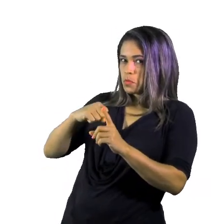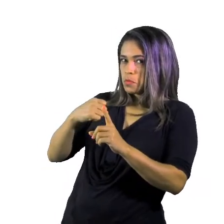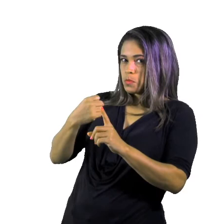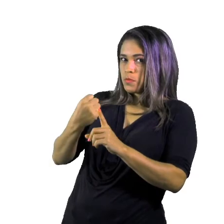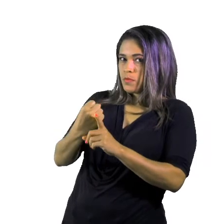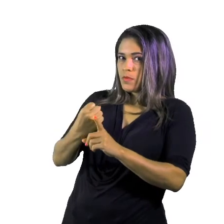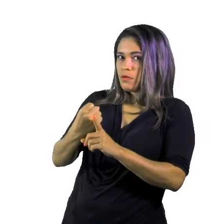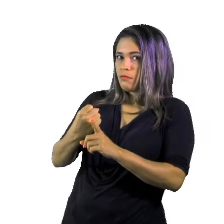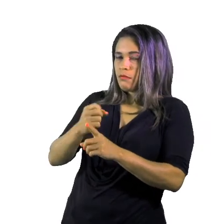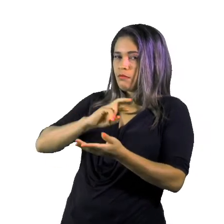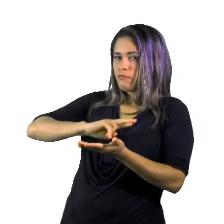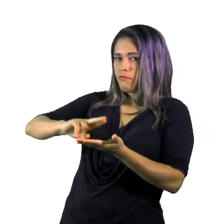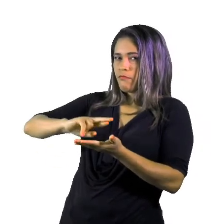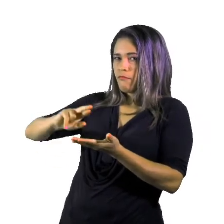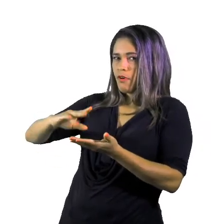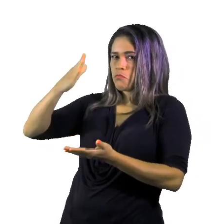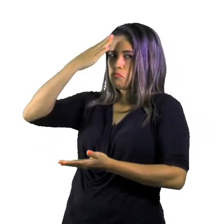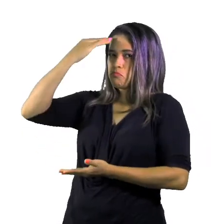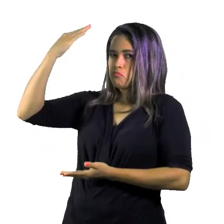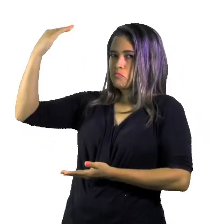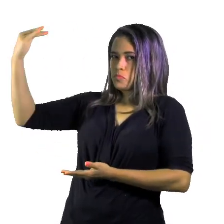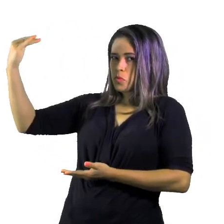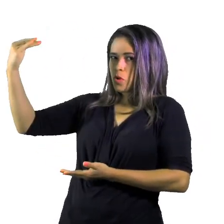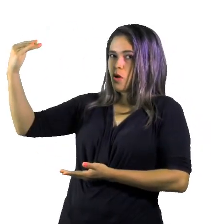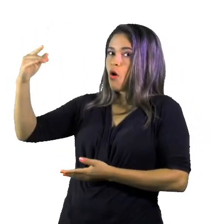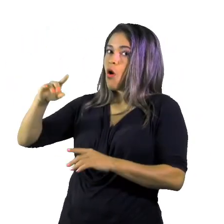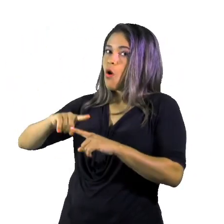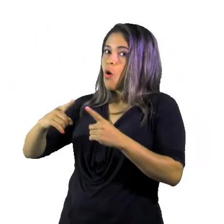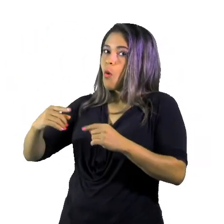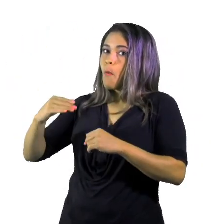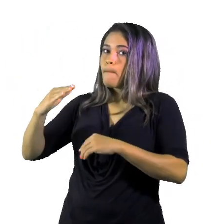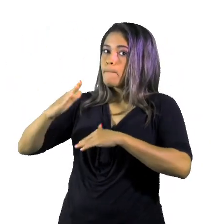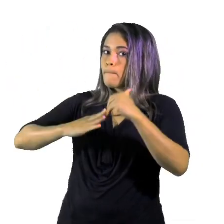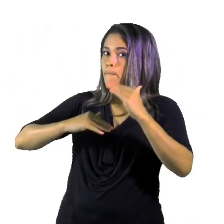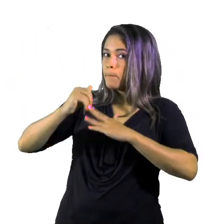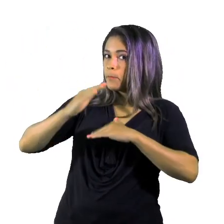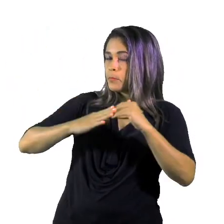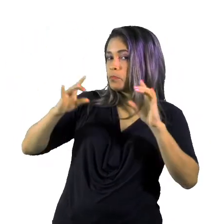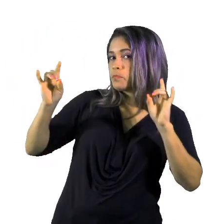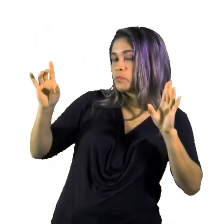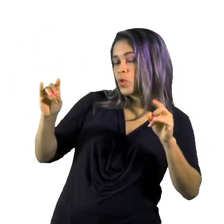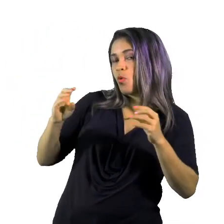tanto famosas quanto profissionais especializados, como